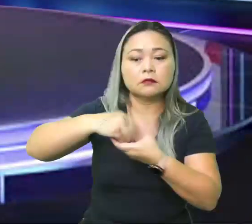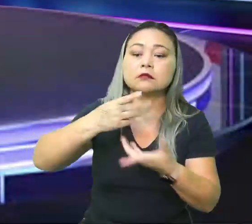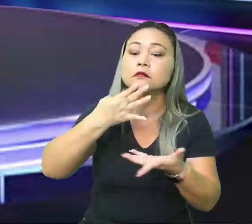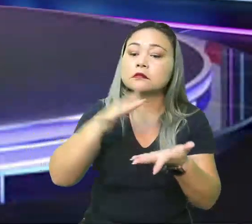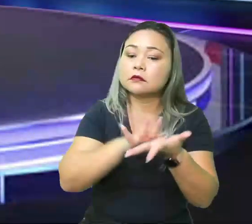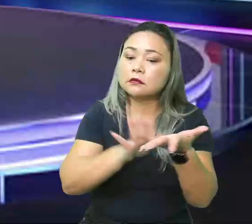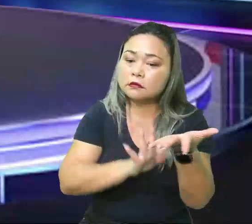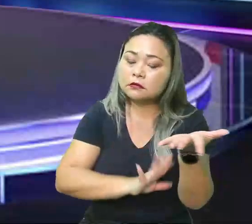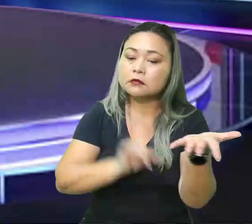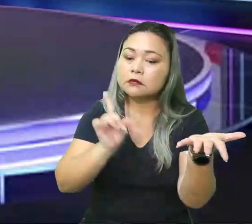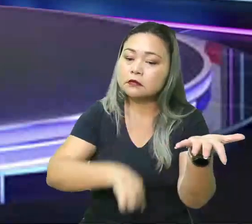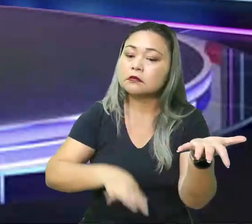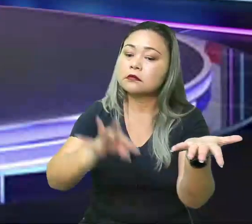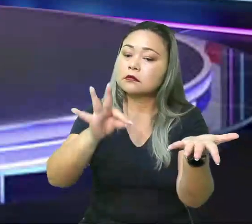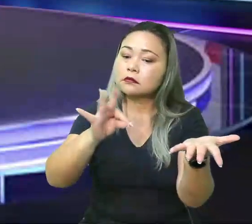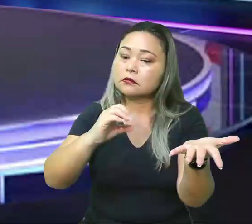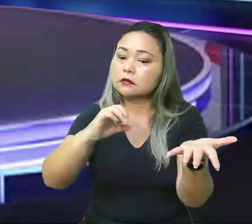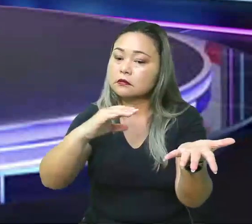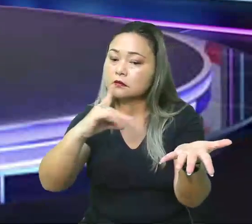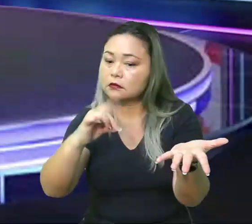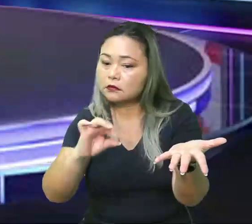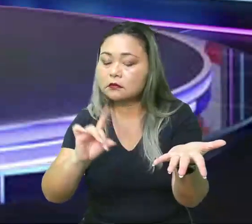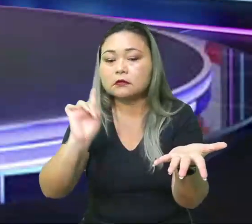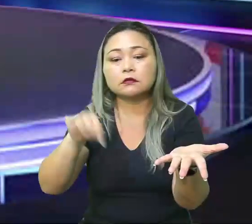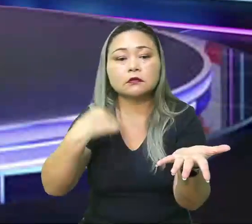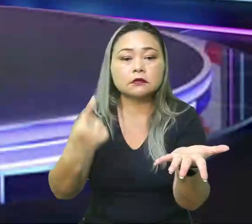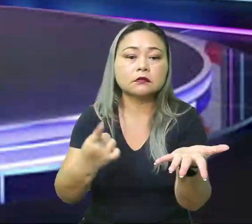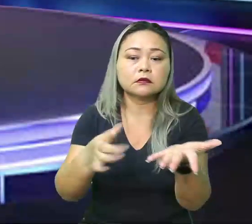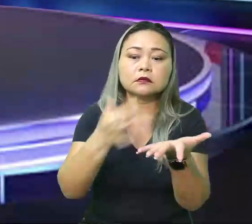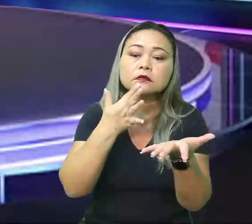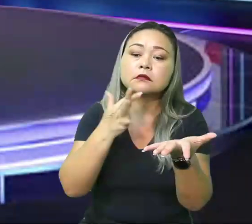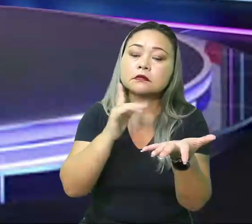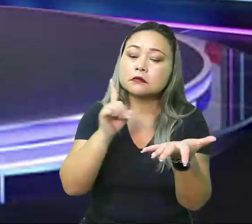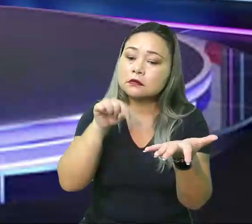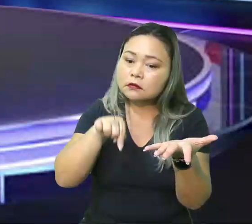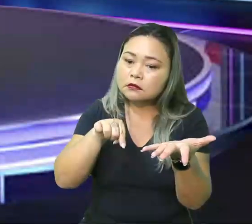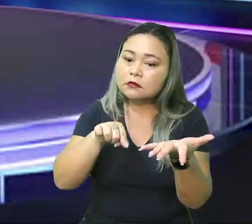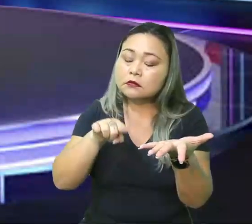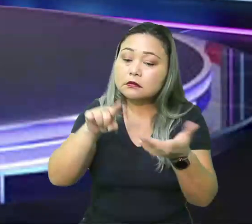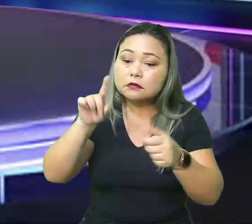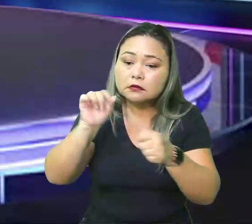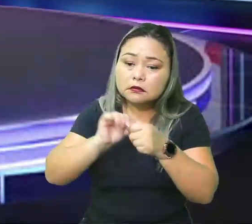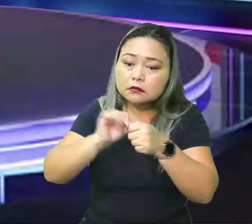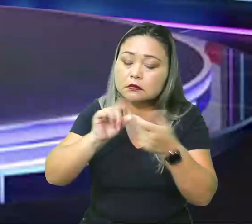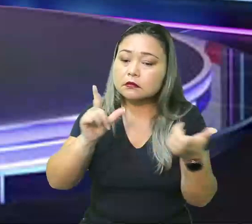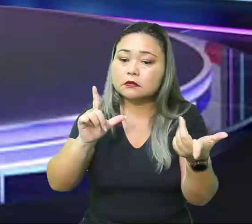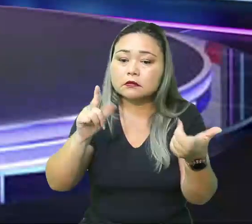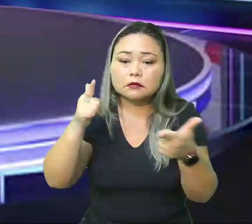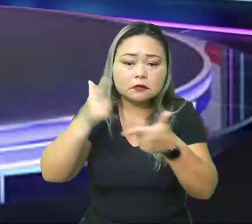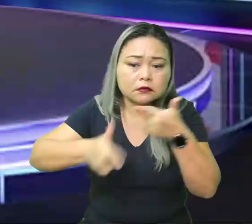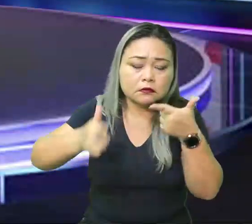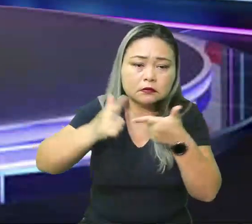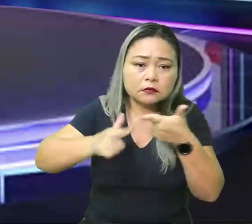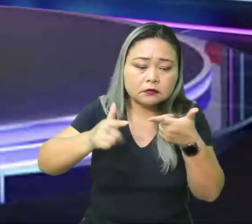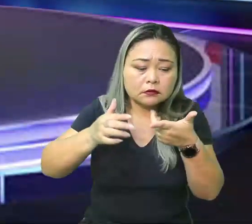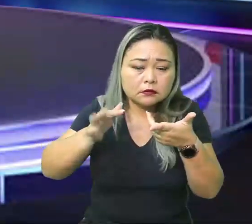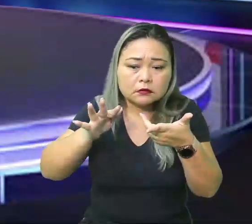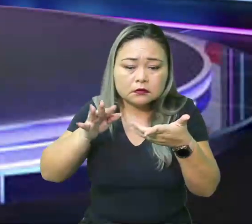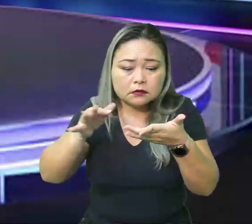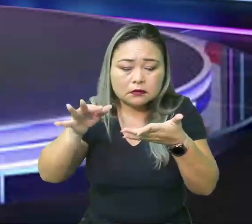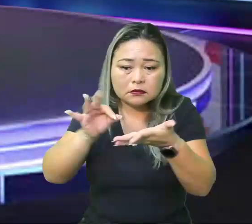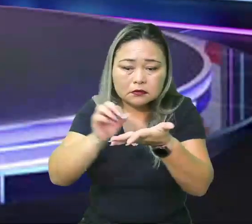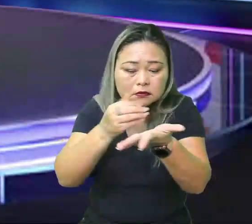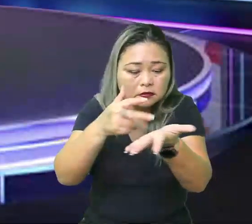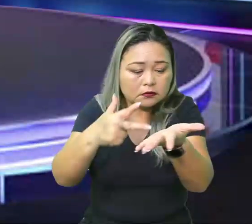um tecido, certo? Então, esses macrófagos, toda vez que você sofre uma lesão, isso abre na